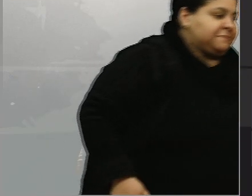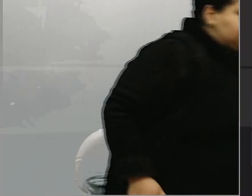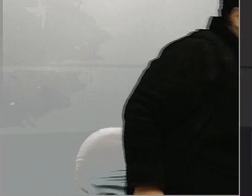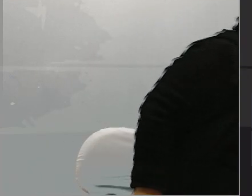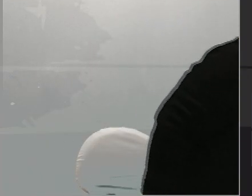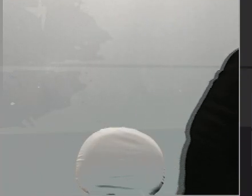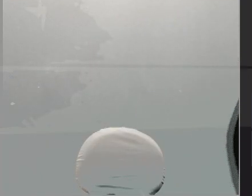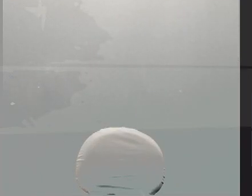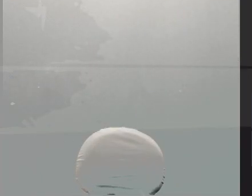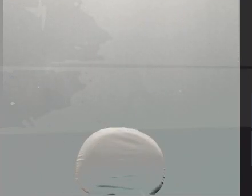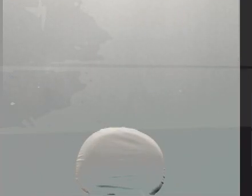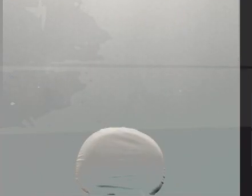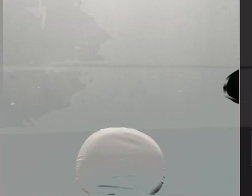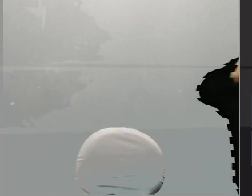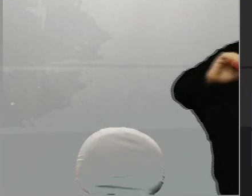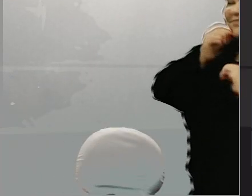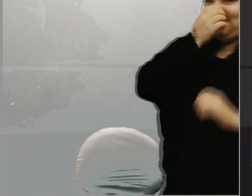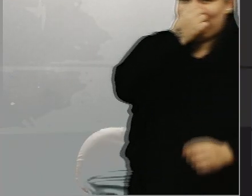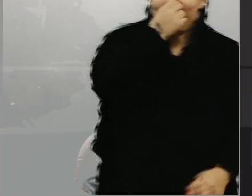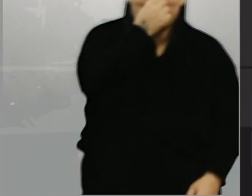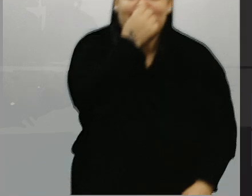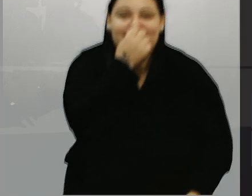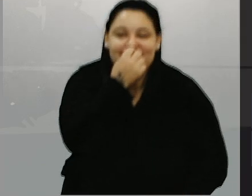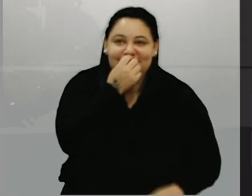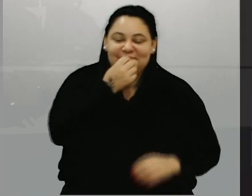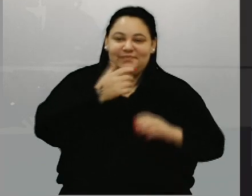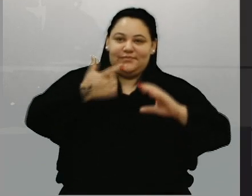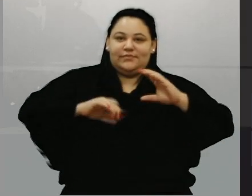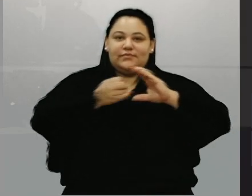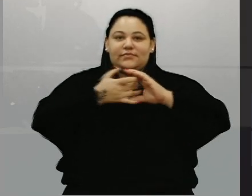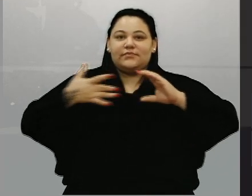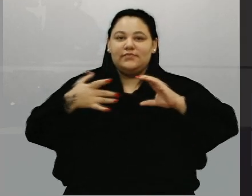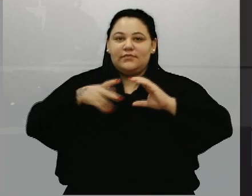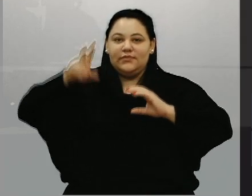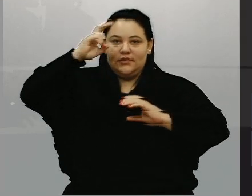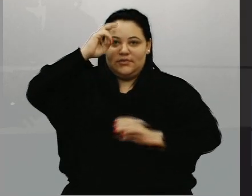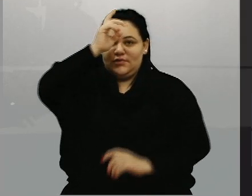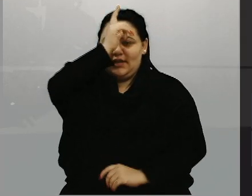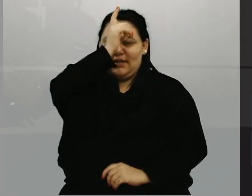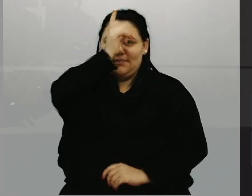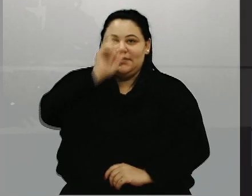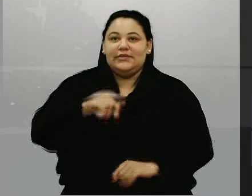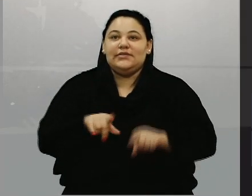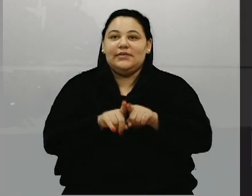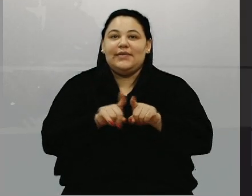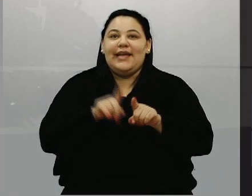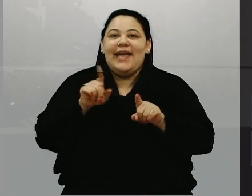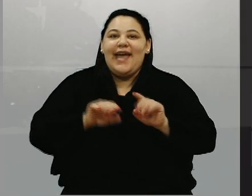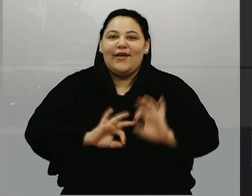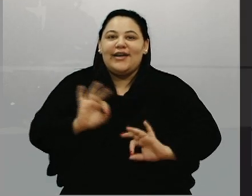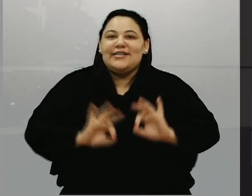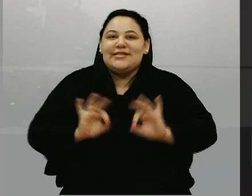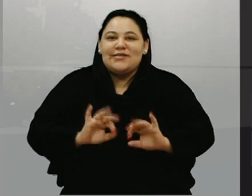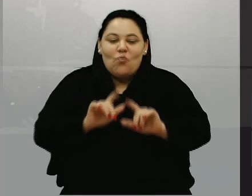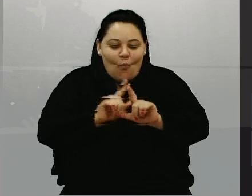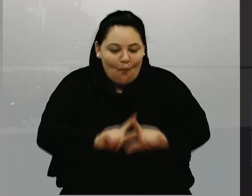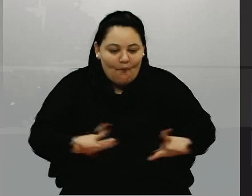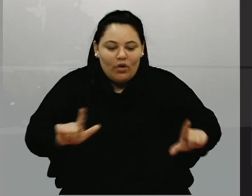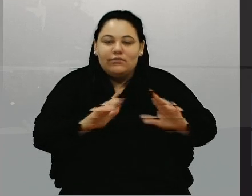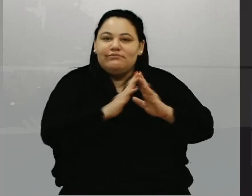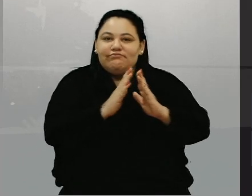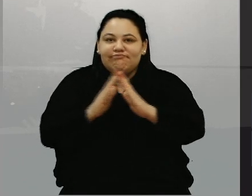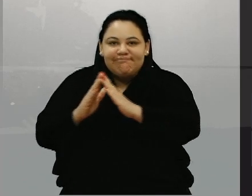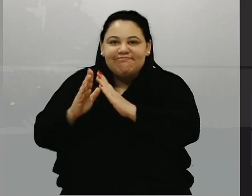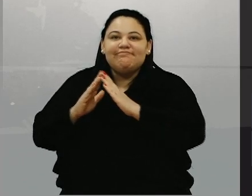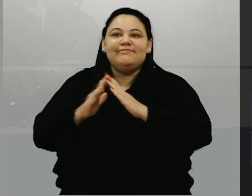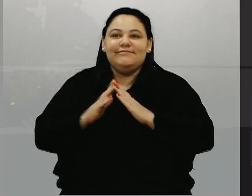Outra característica, né, que é muito marcante na cultura alemã é a ordem, né, o capricho das suas casas, dos